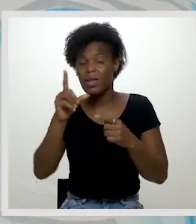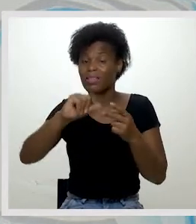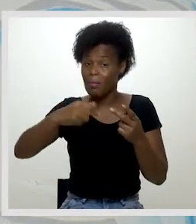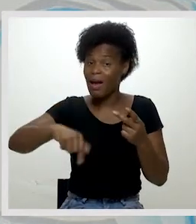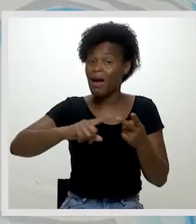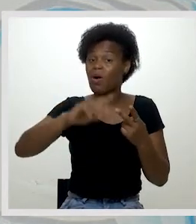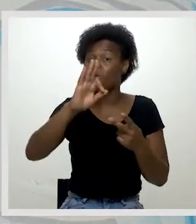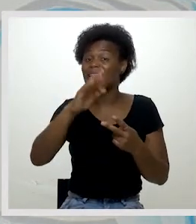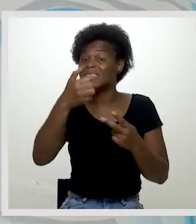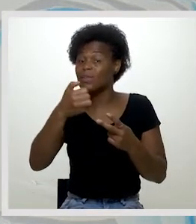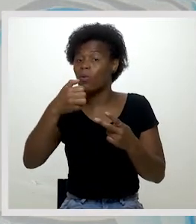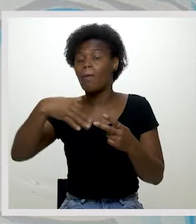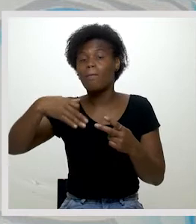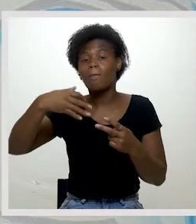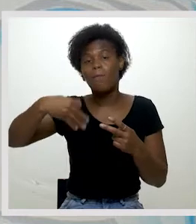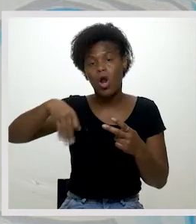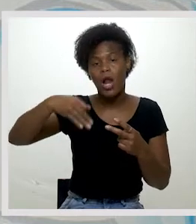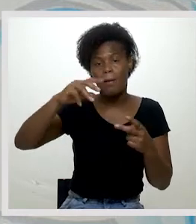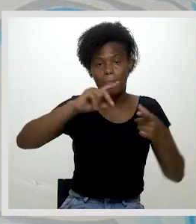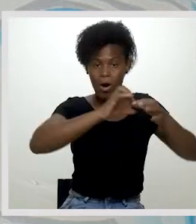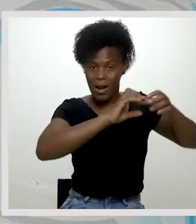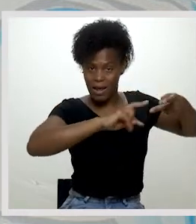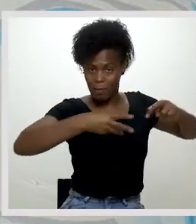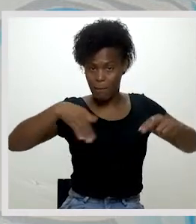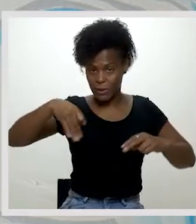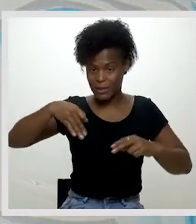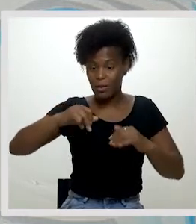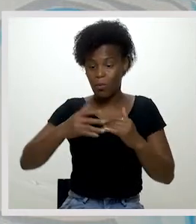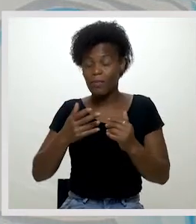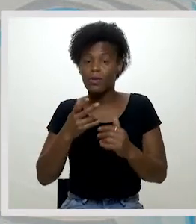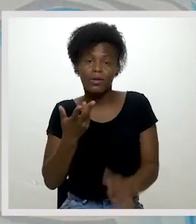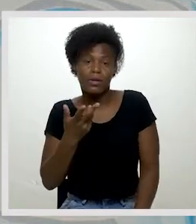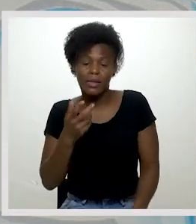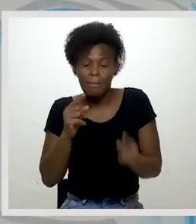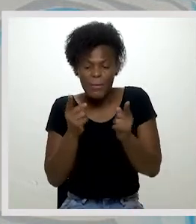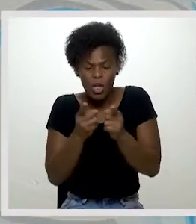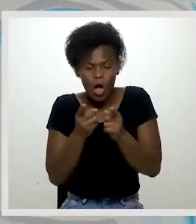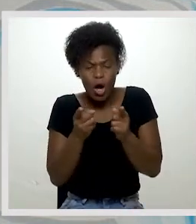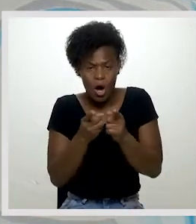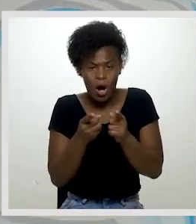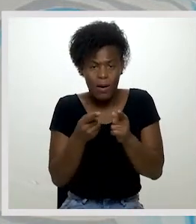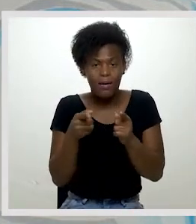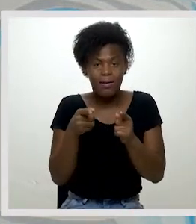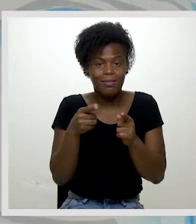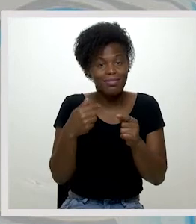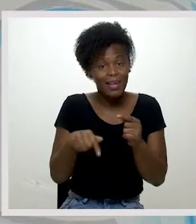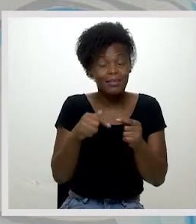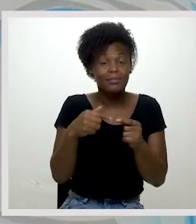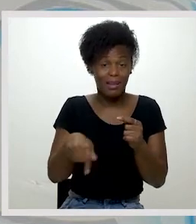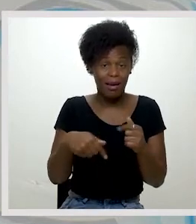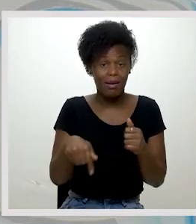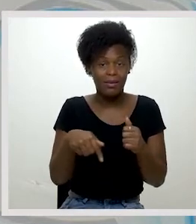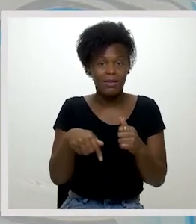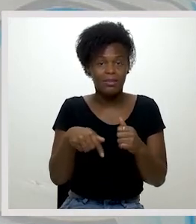45 moléculas de proteínas. Enquanto que a subunidade menor do ribossoma, esta subunidade que nós estamos a ver aqui, ela